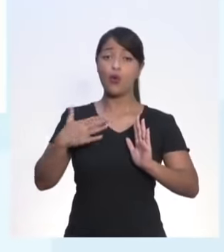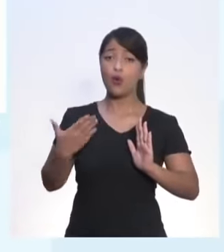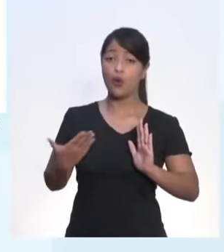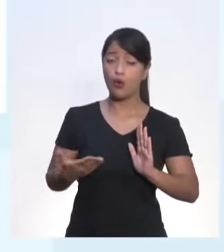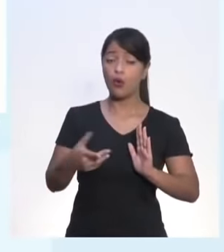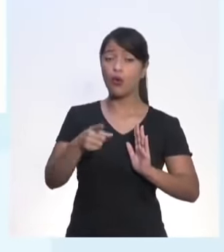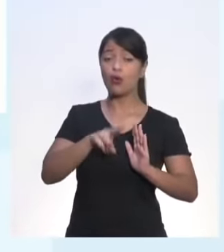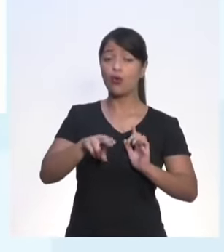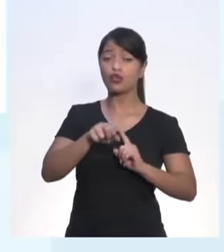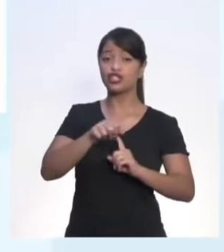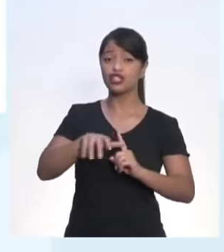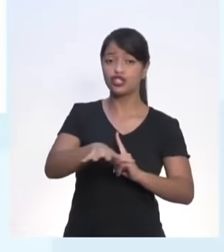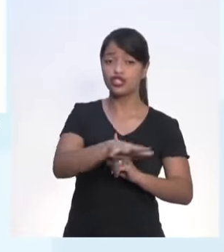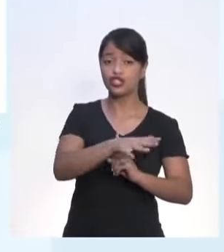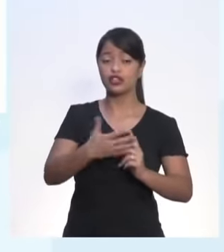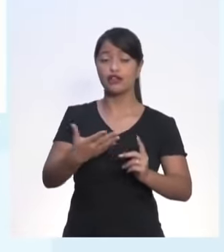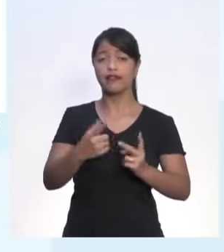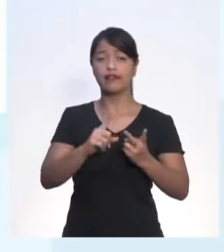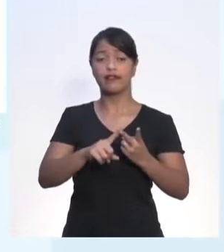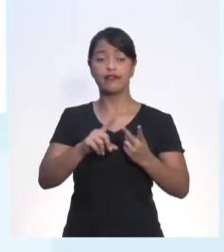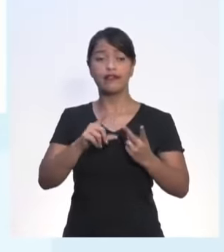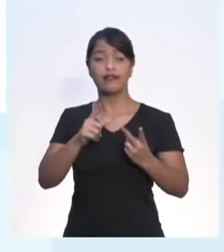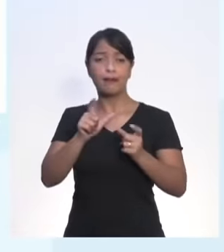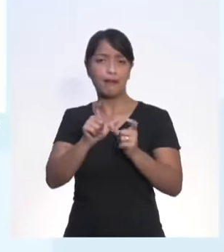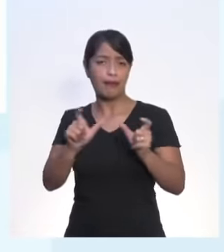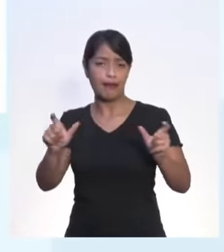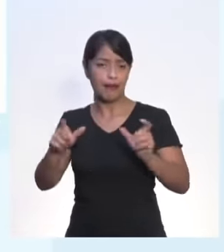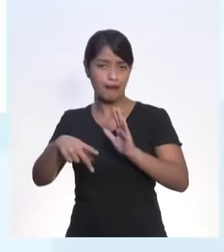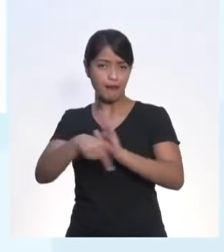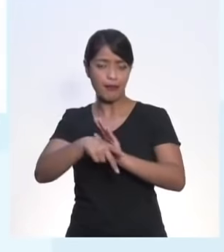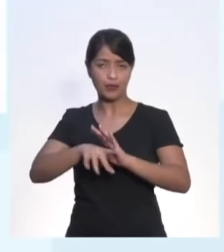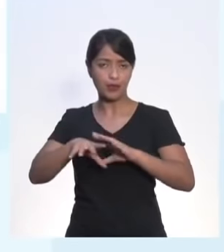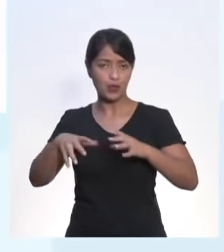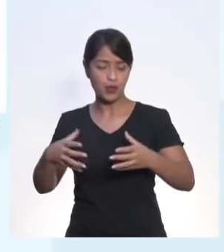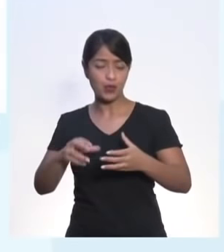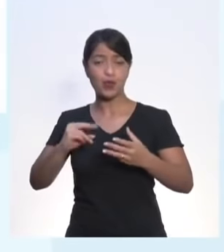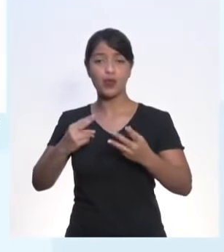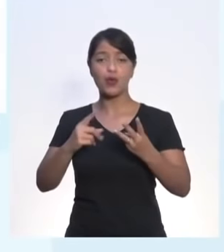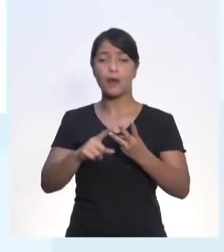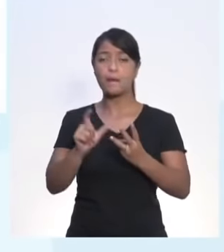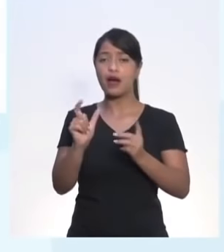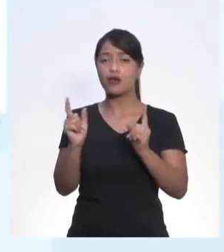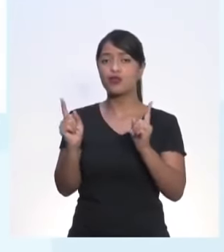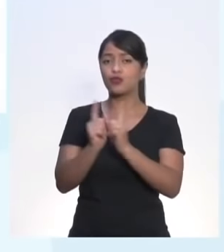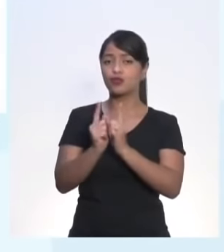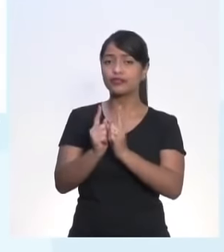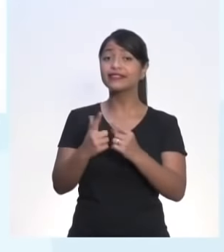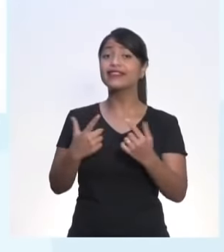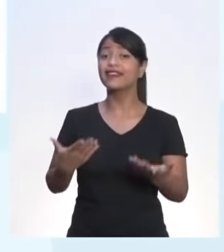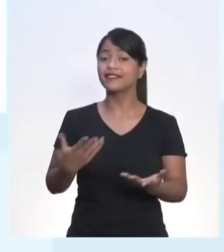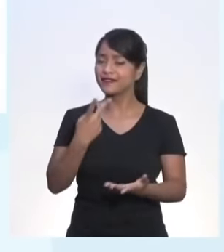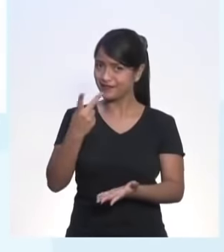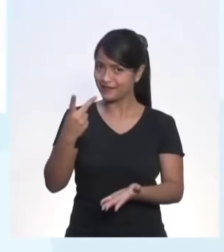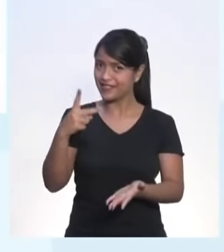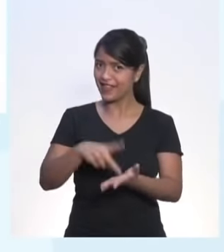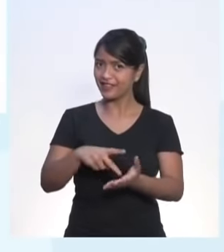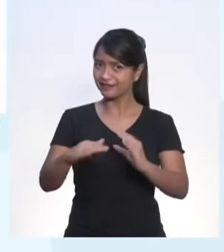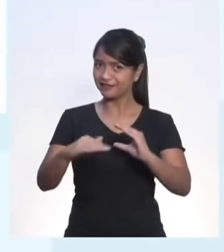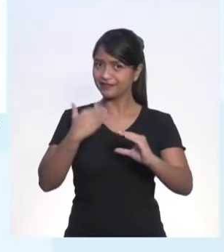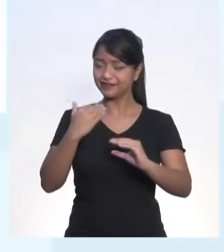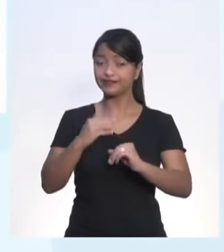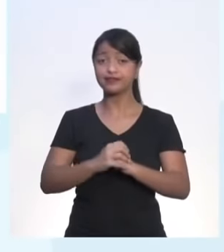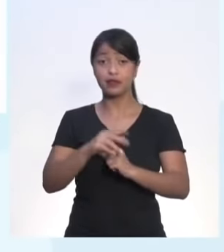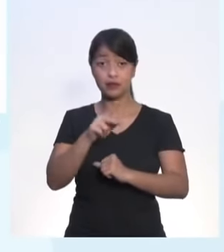ou utiliza gírias, dialetos ou abreviações para escrever. E aí, sinceridade, hein, povo?